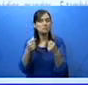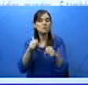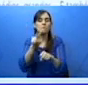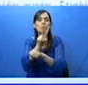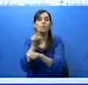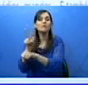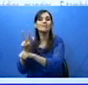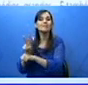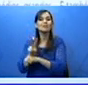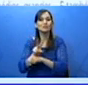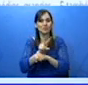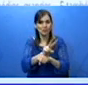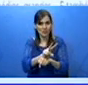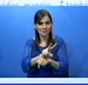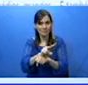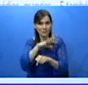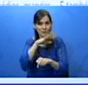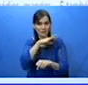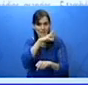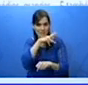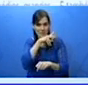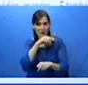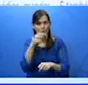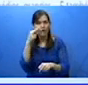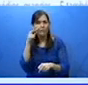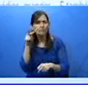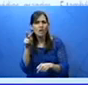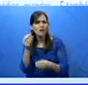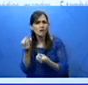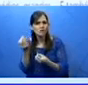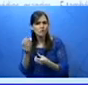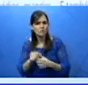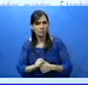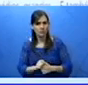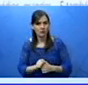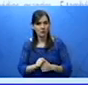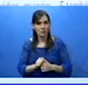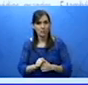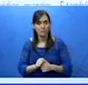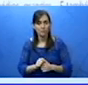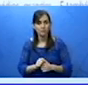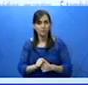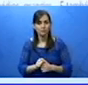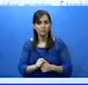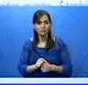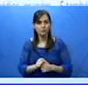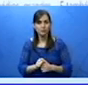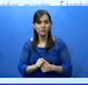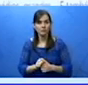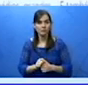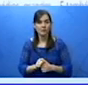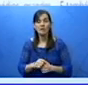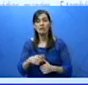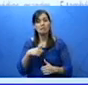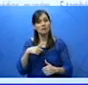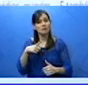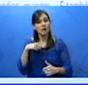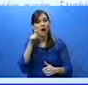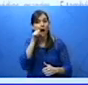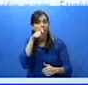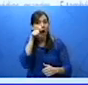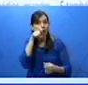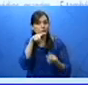ameaçadas de extinção. Veja alguns animais que a turma observou. Então ali tem arara, tem os